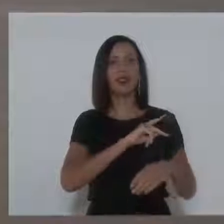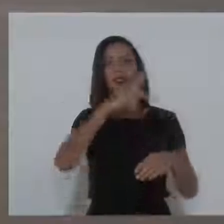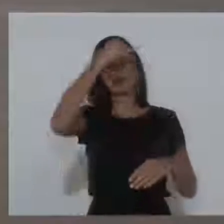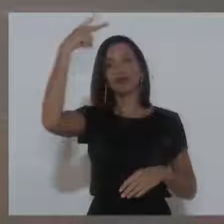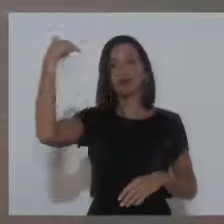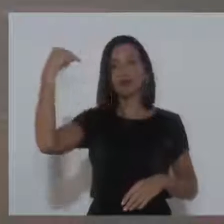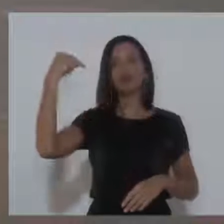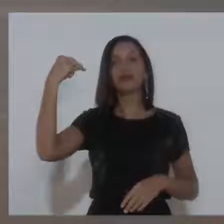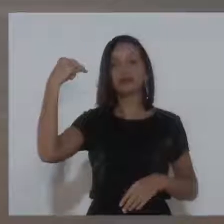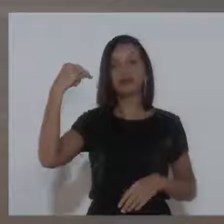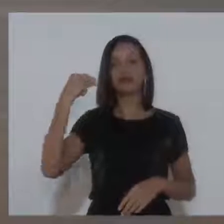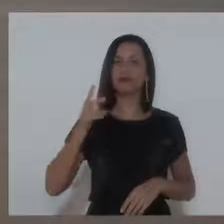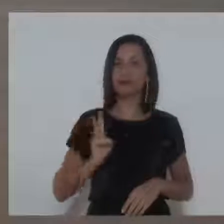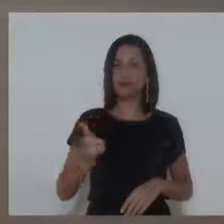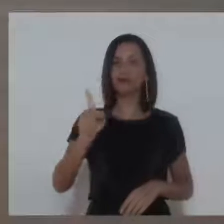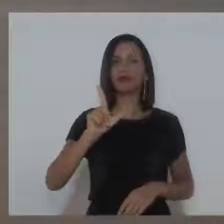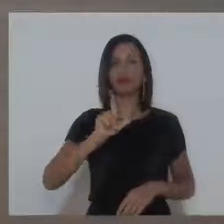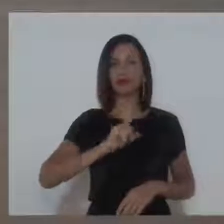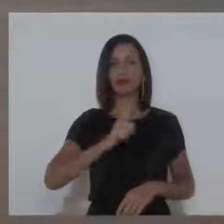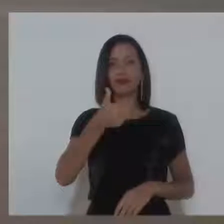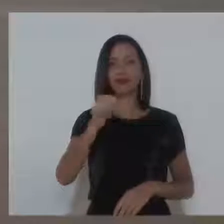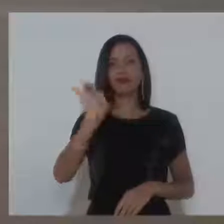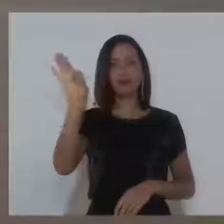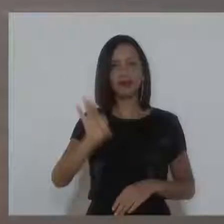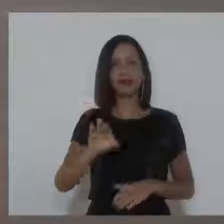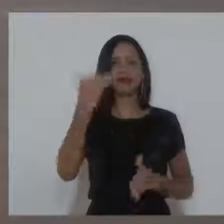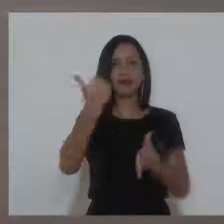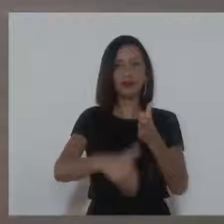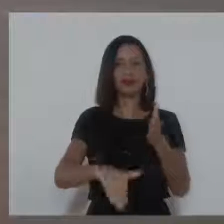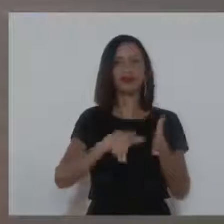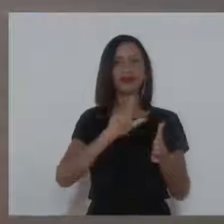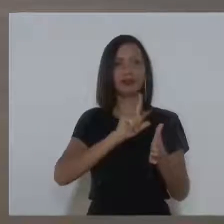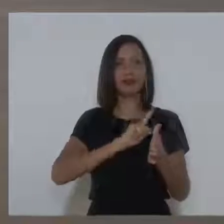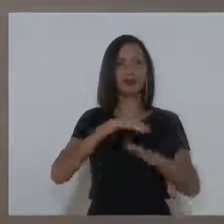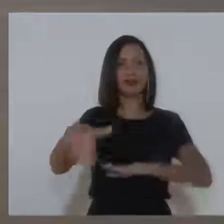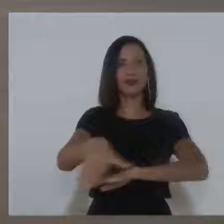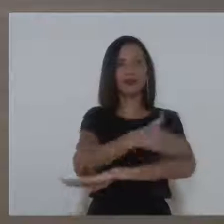mesma maneira que tinha em 10% de desconto nas duas